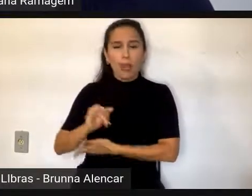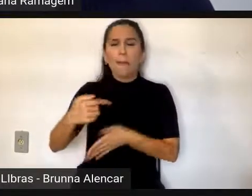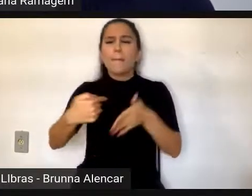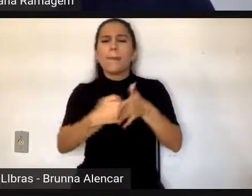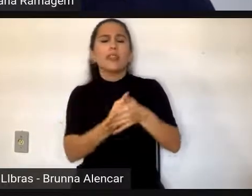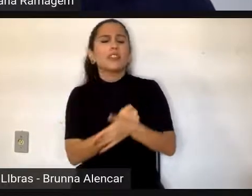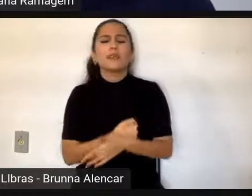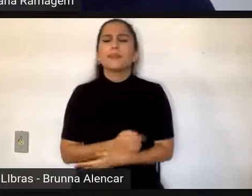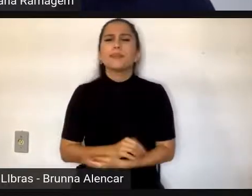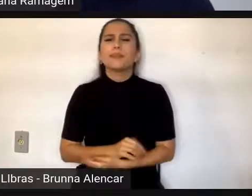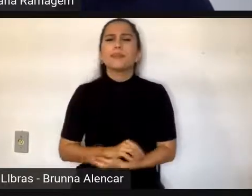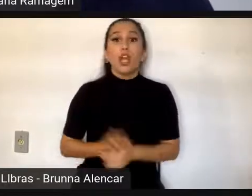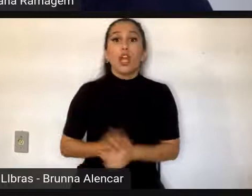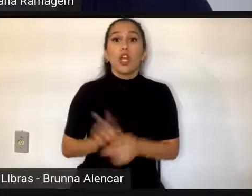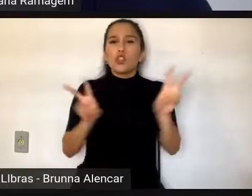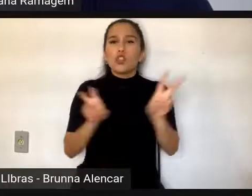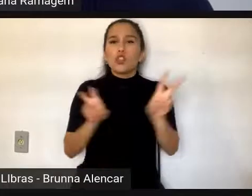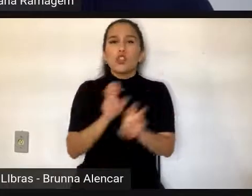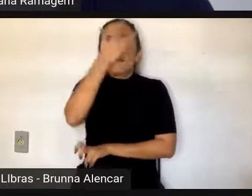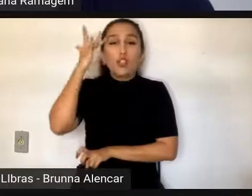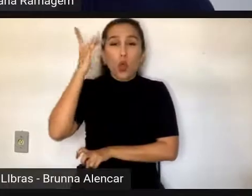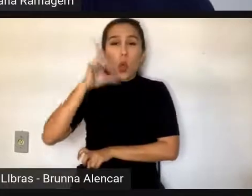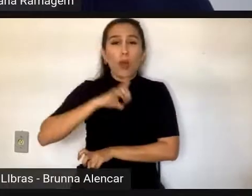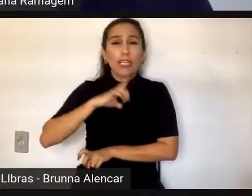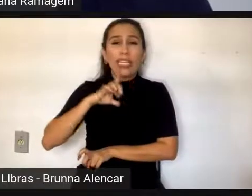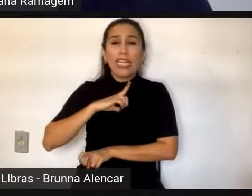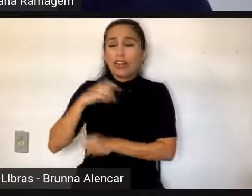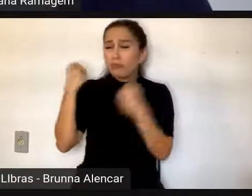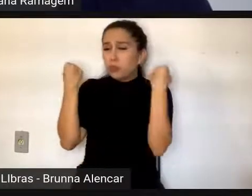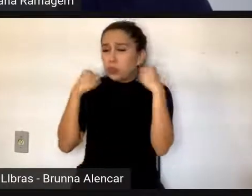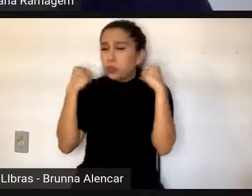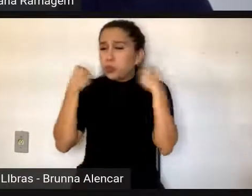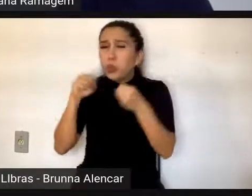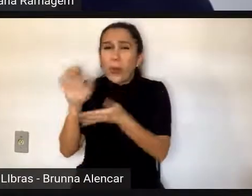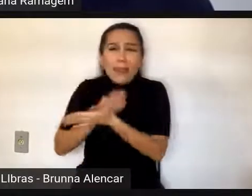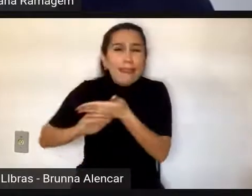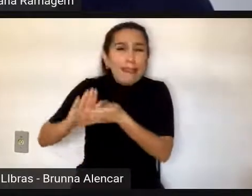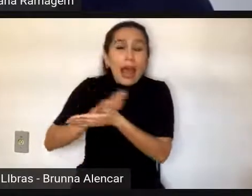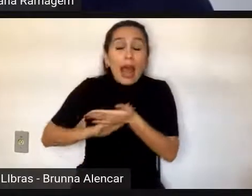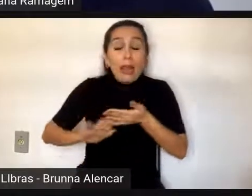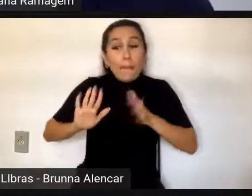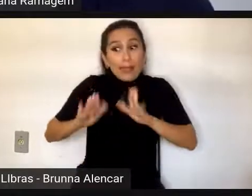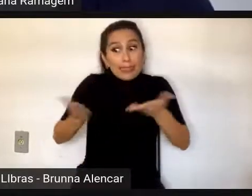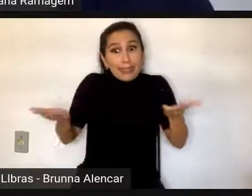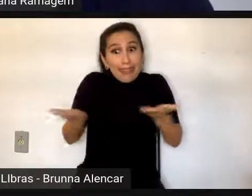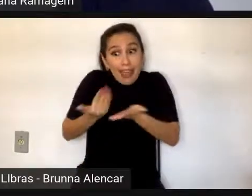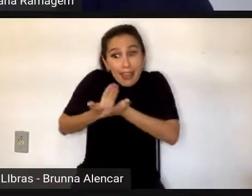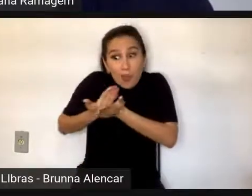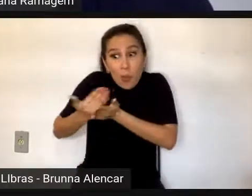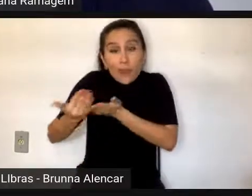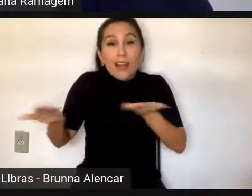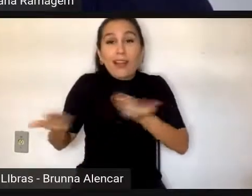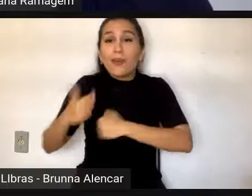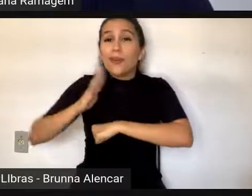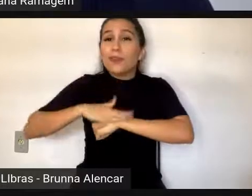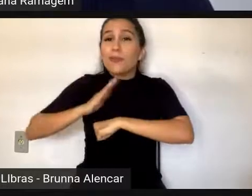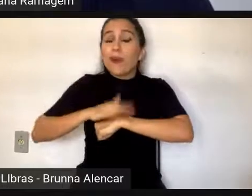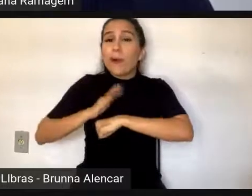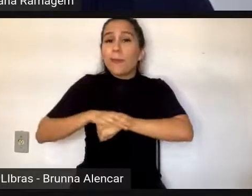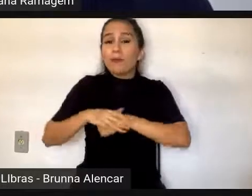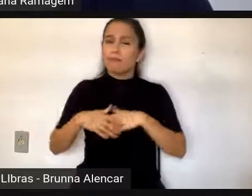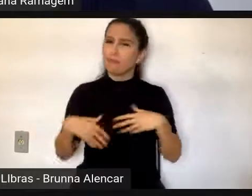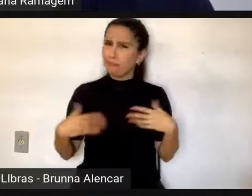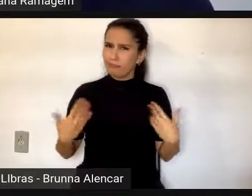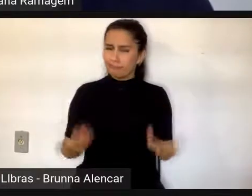são sedentárias e que querem começar uma atividade física agora nesse momento, né? Então a gente tem